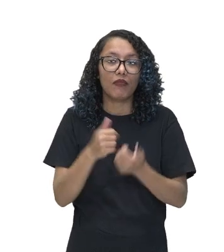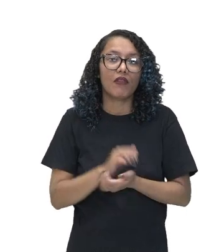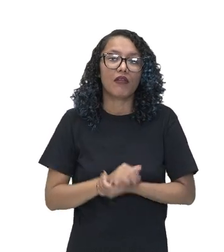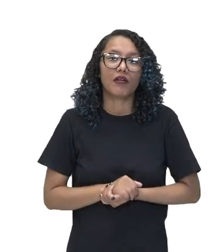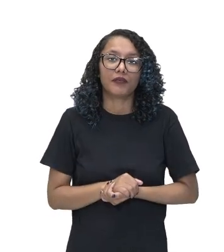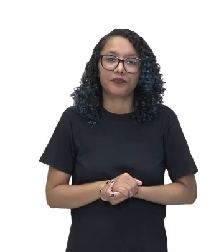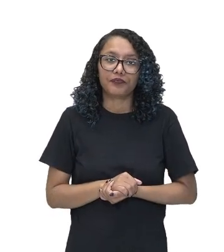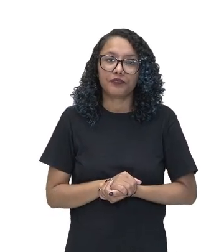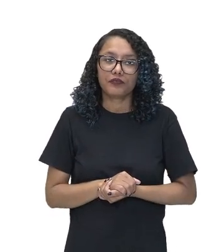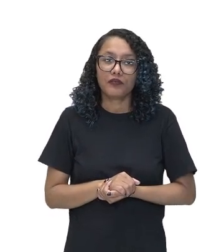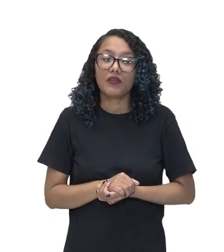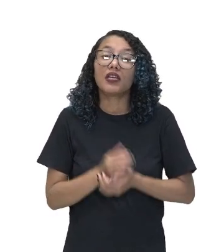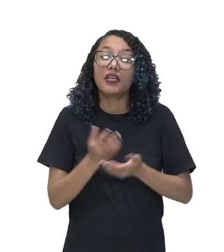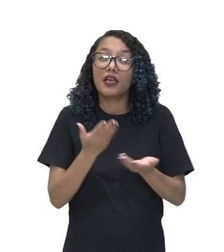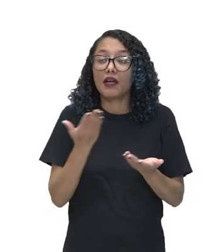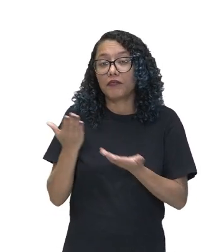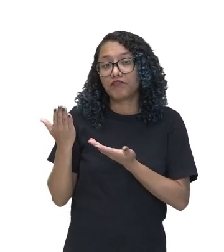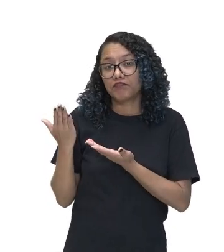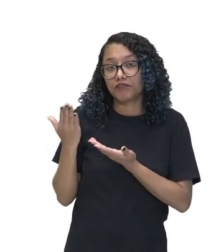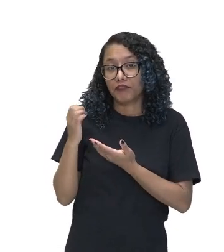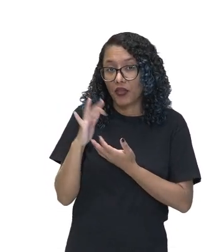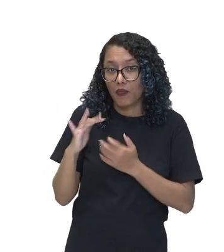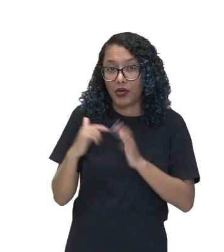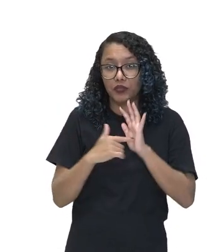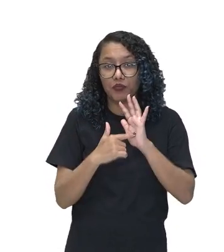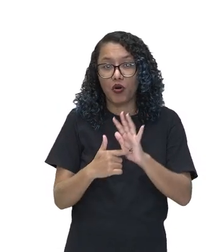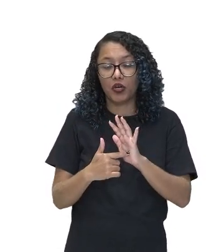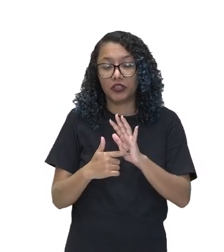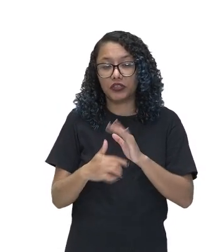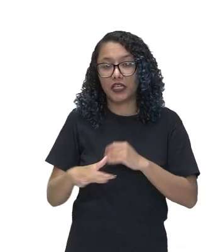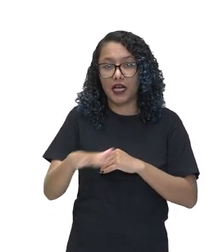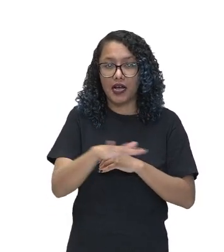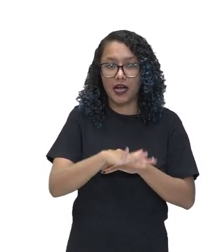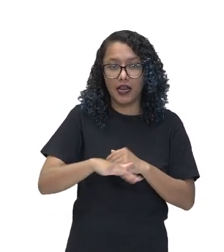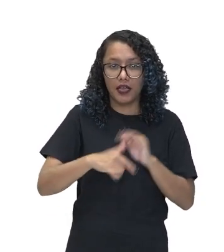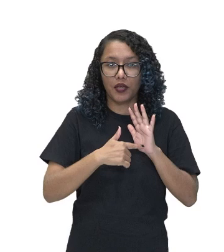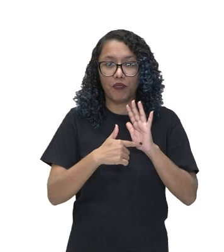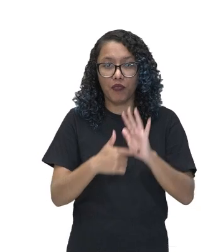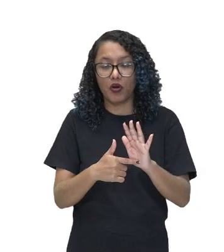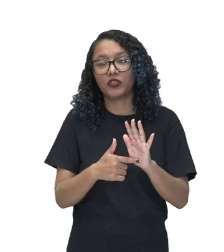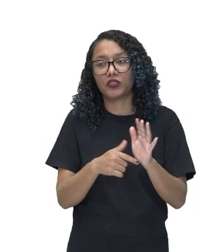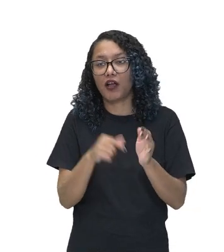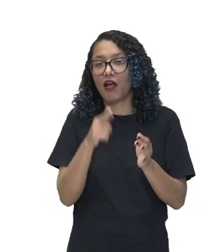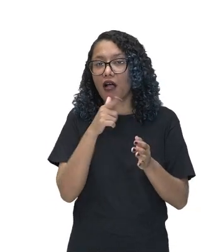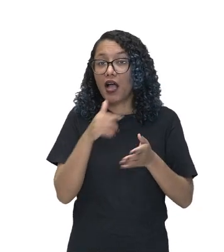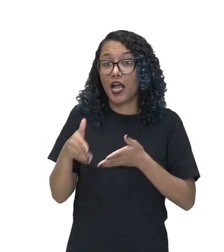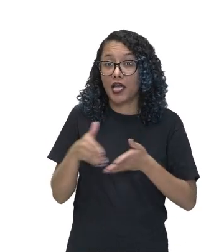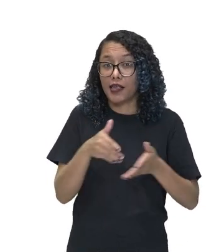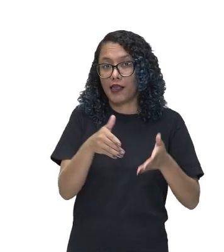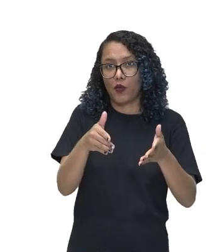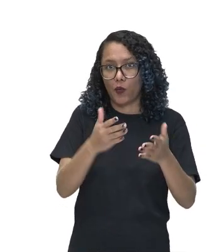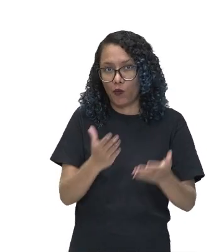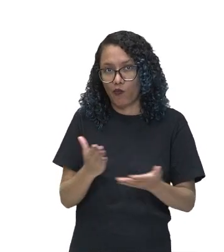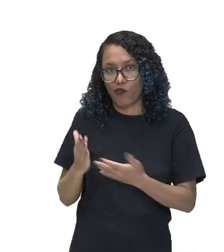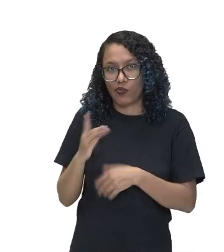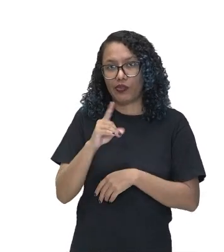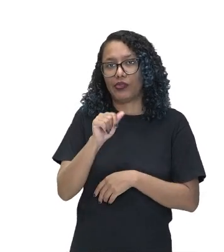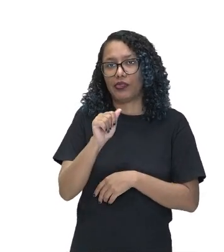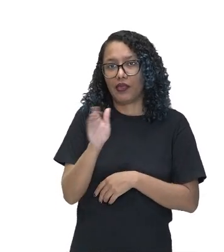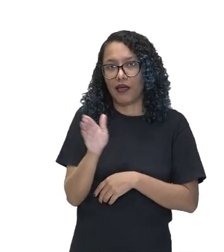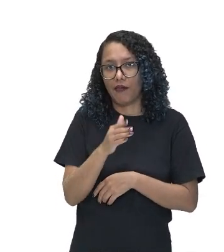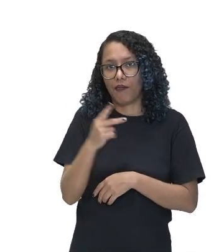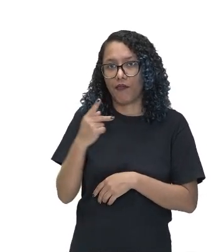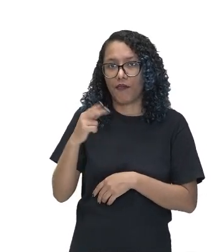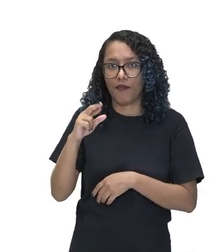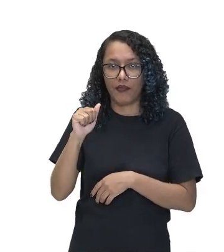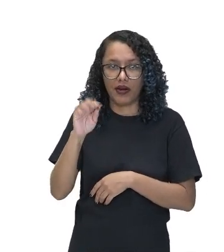a região que compreende, a bacia hidrográfica do Rio da Prata, onde nós podemos observar